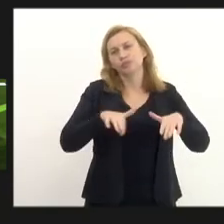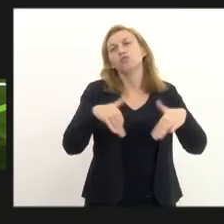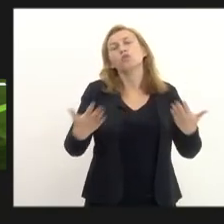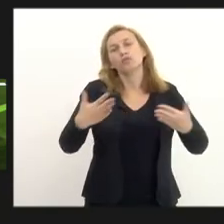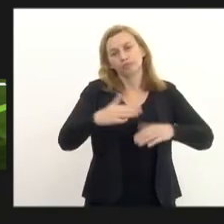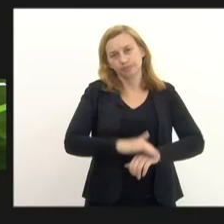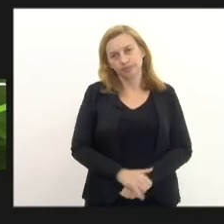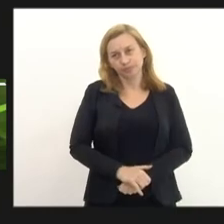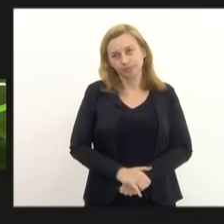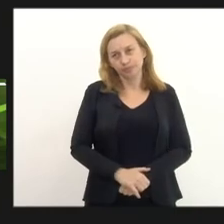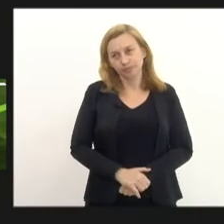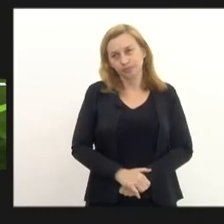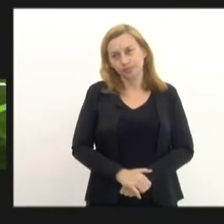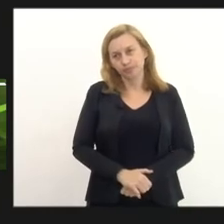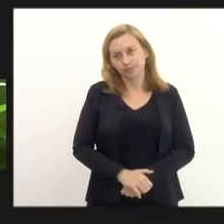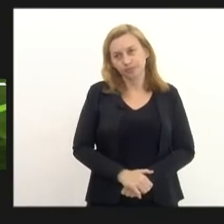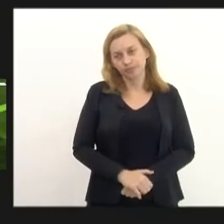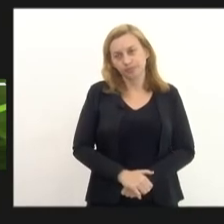Né?